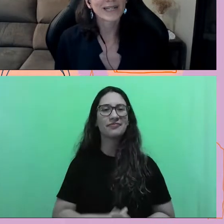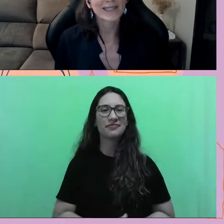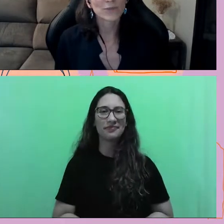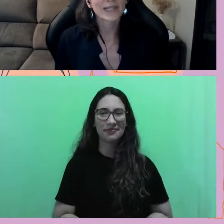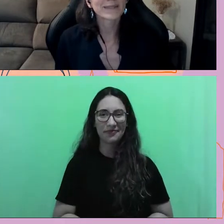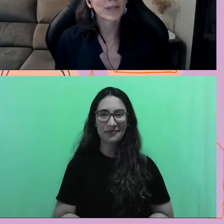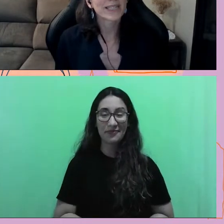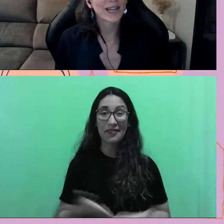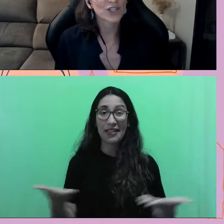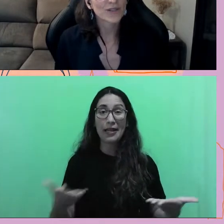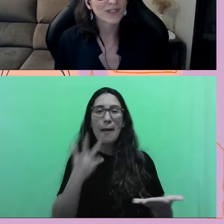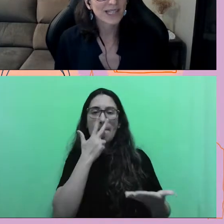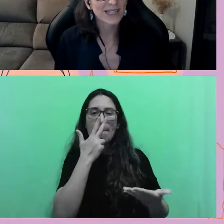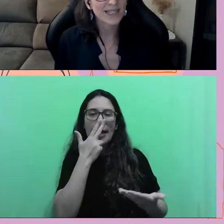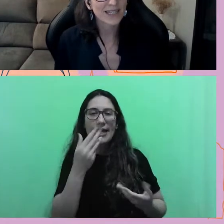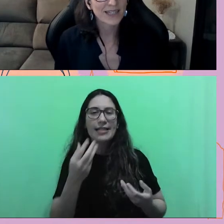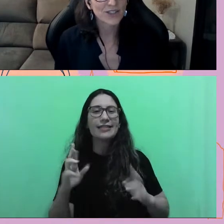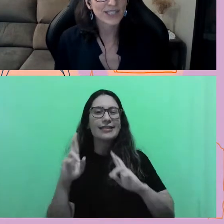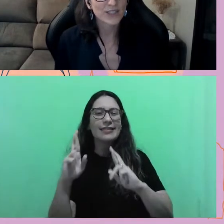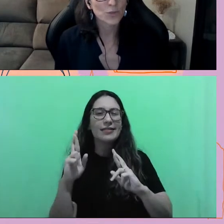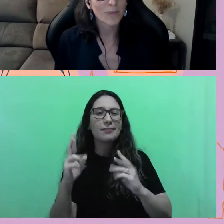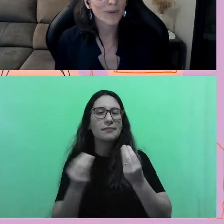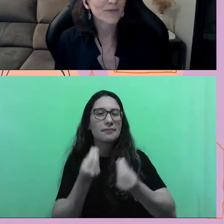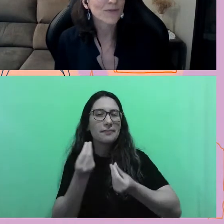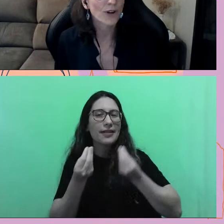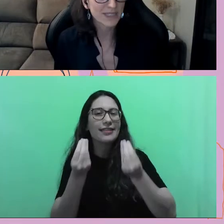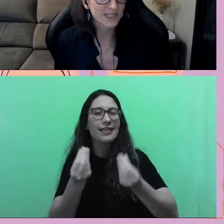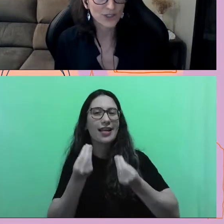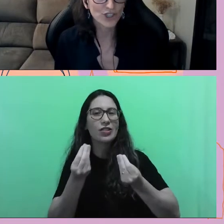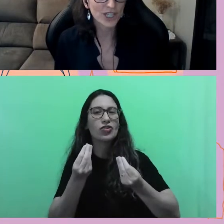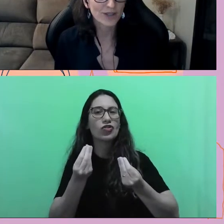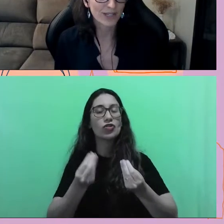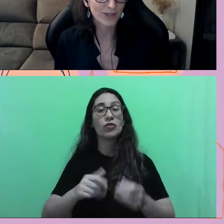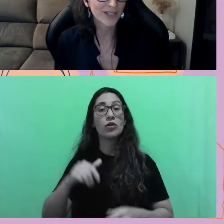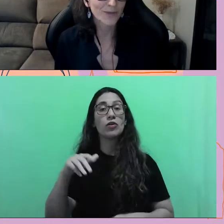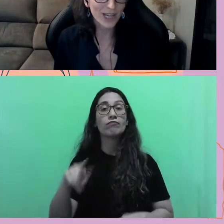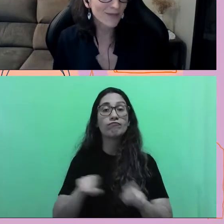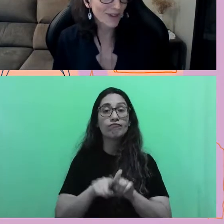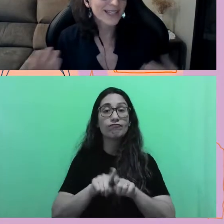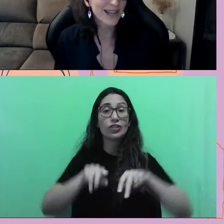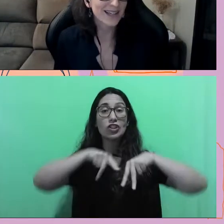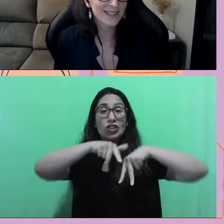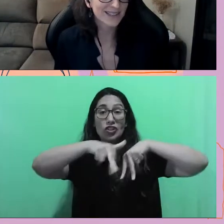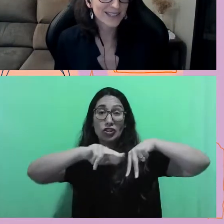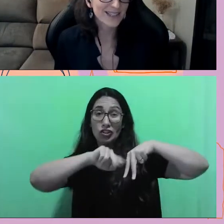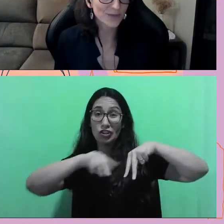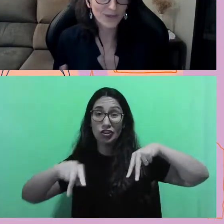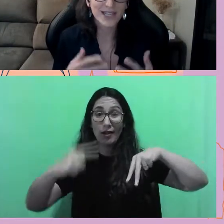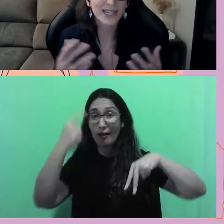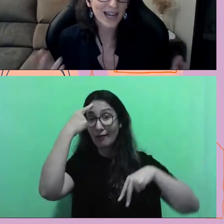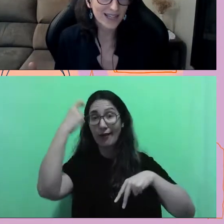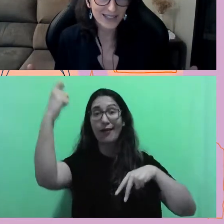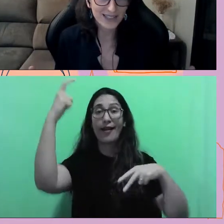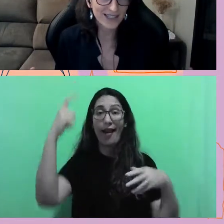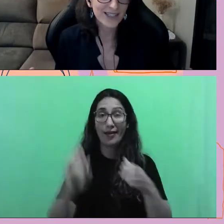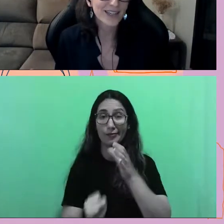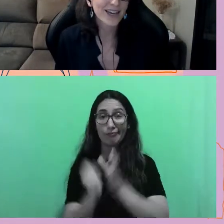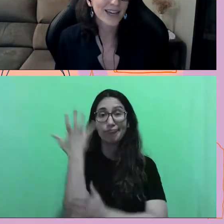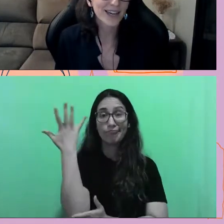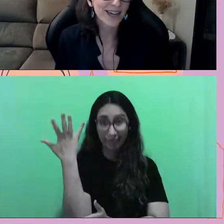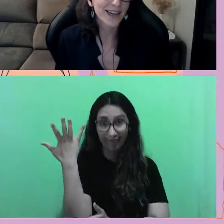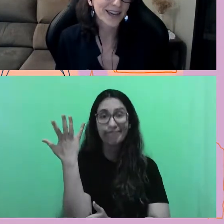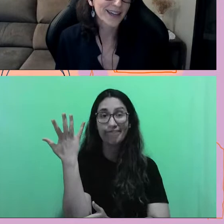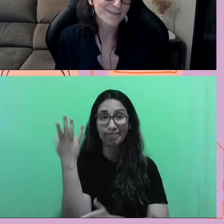Ficam numa expectativa, né, de uma performance de gênero aí que foi inventada, né, que foi criada e